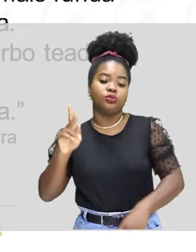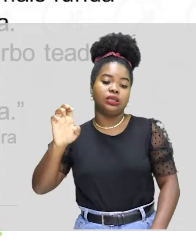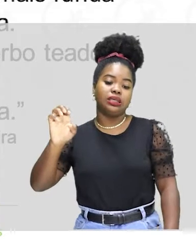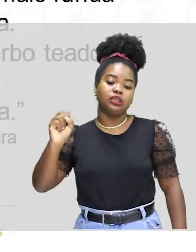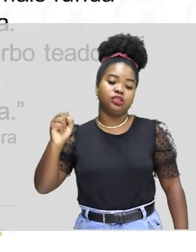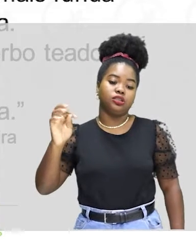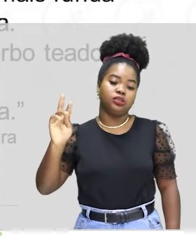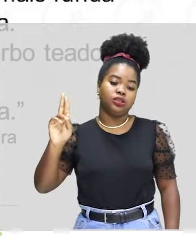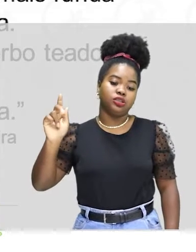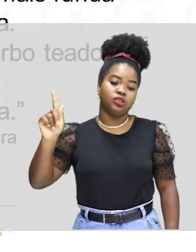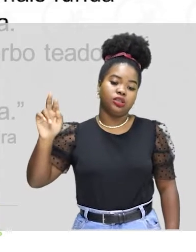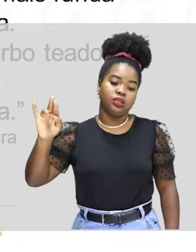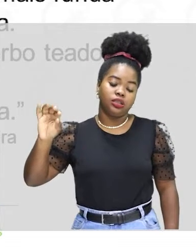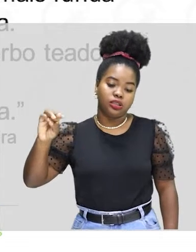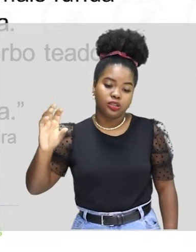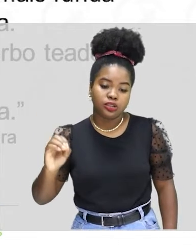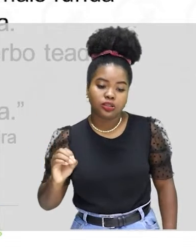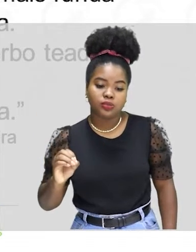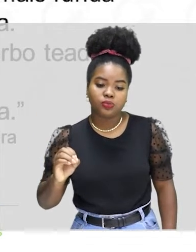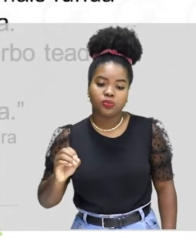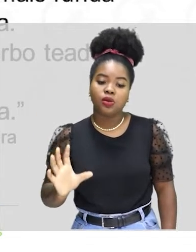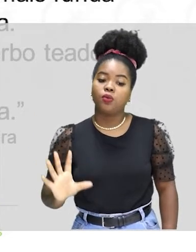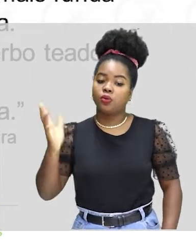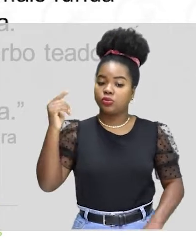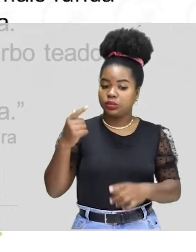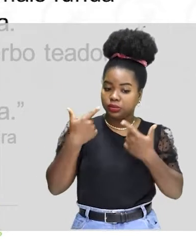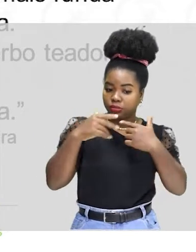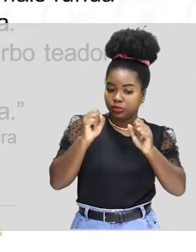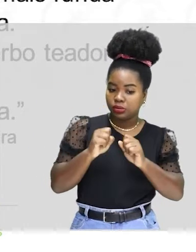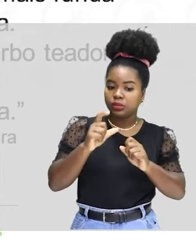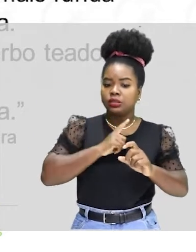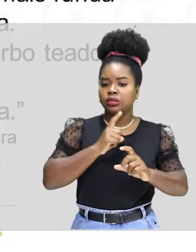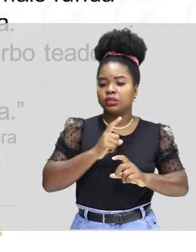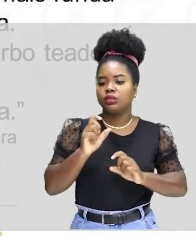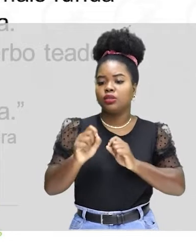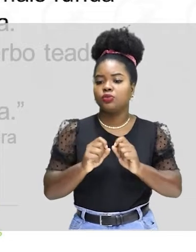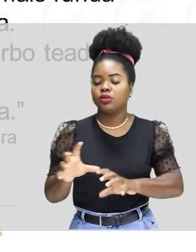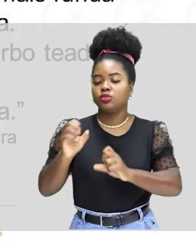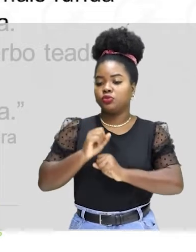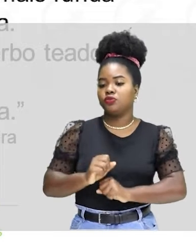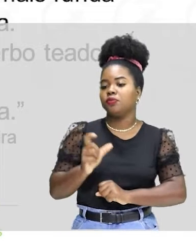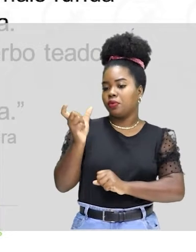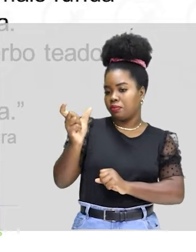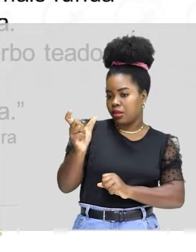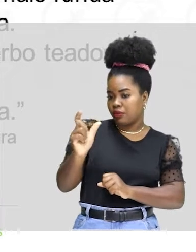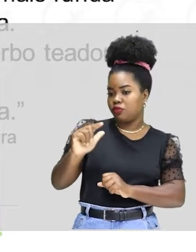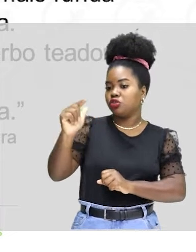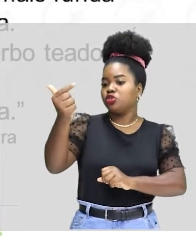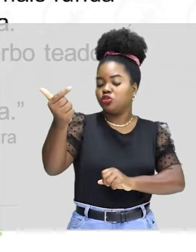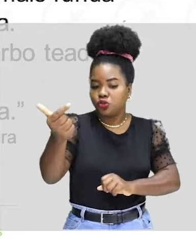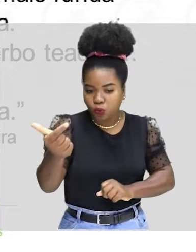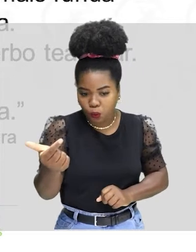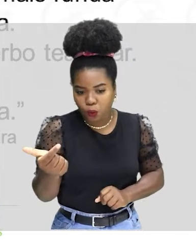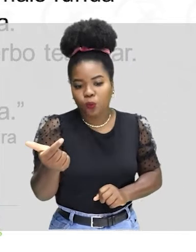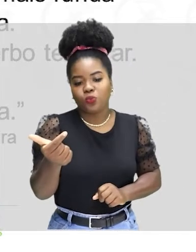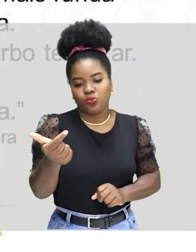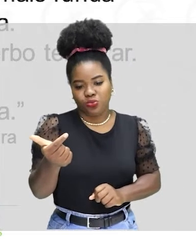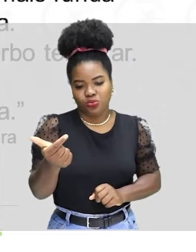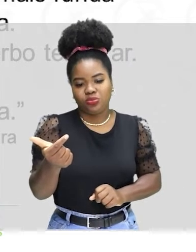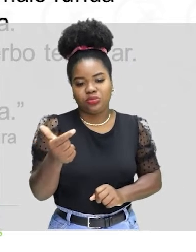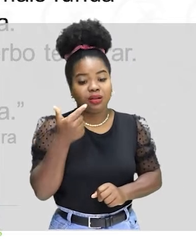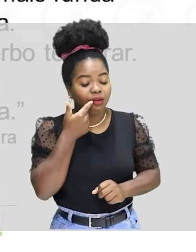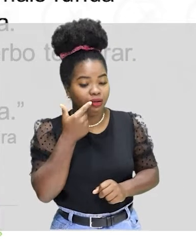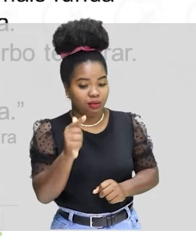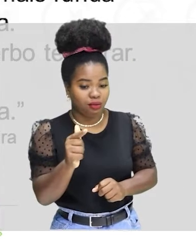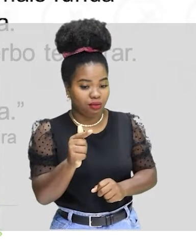é um fenômeno linguístico que inclui uma palavra ou expressão de outra língua em nosso vocabulário. E aí do lado a gente tem um neologismo